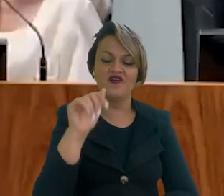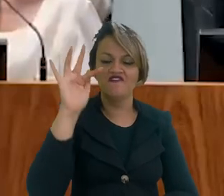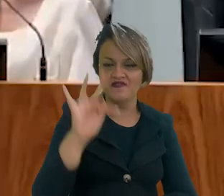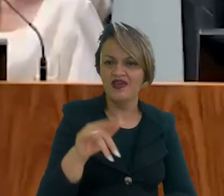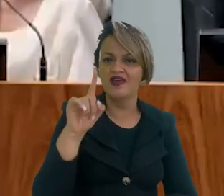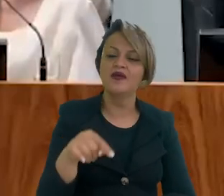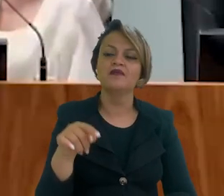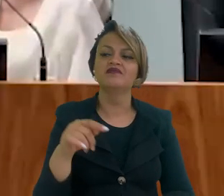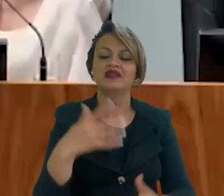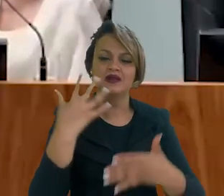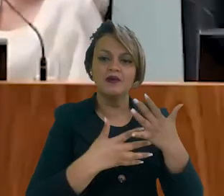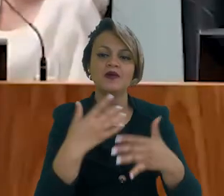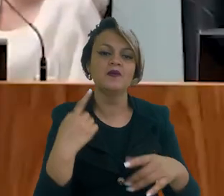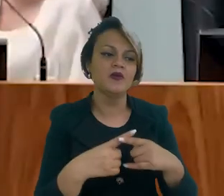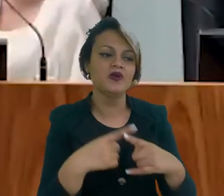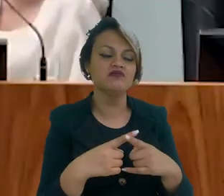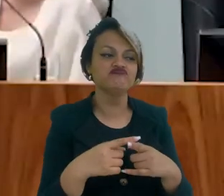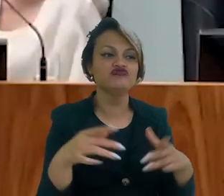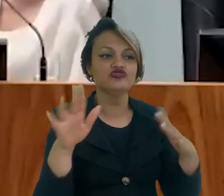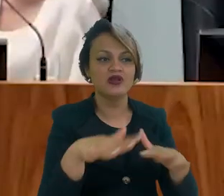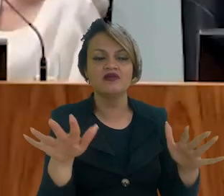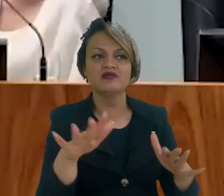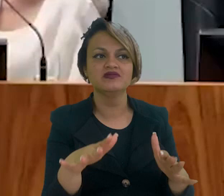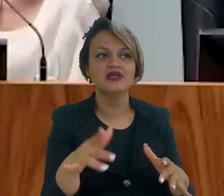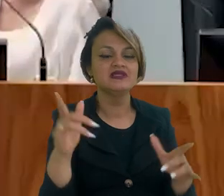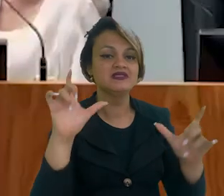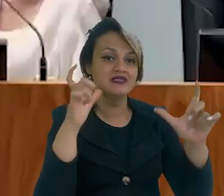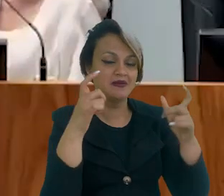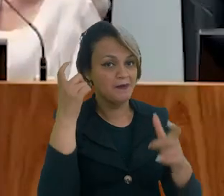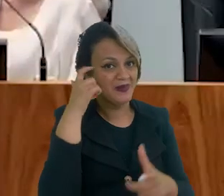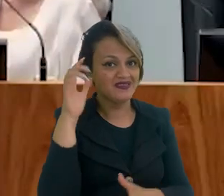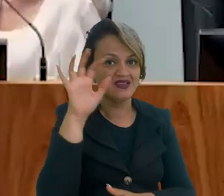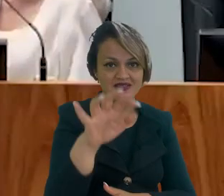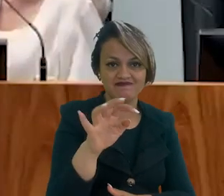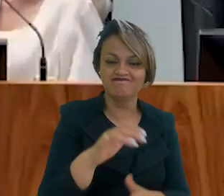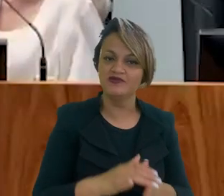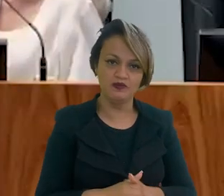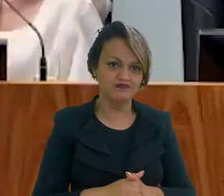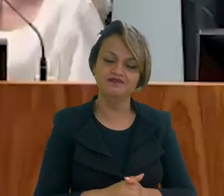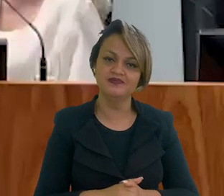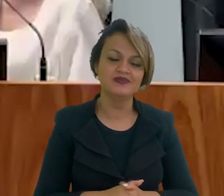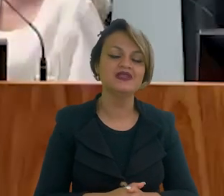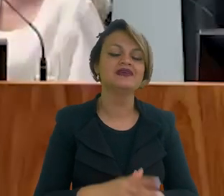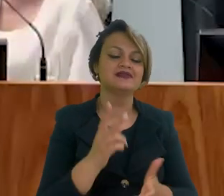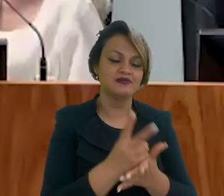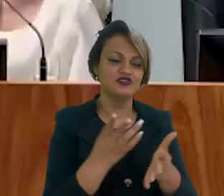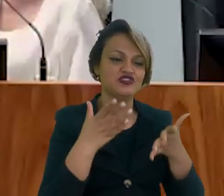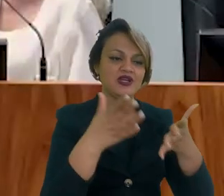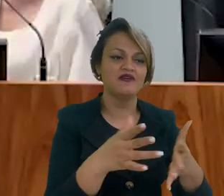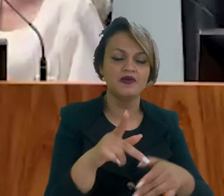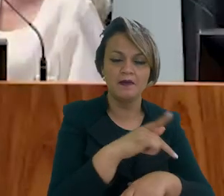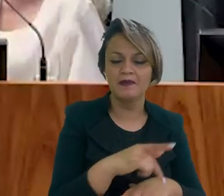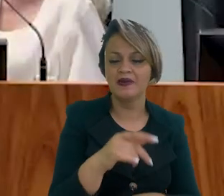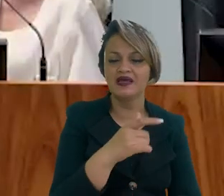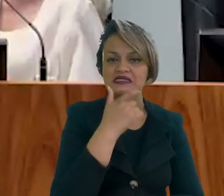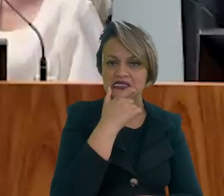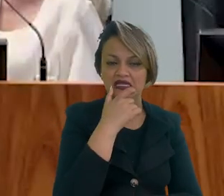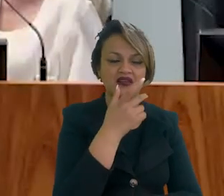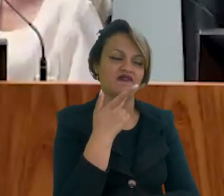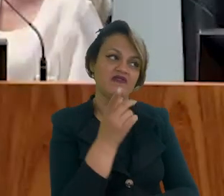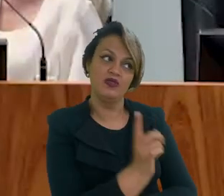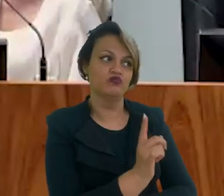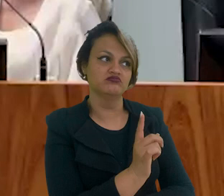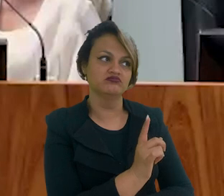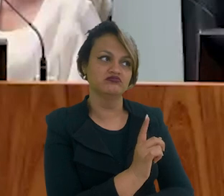objetiva a cláusula bofel objetiva porque porque no como um Ló não se pensa dessa